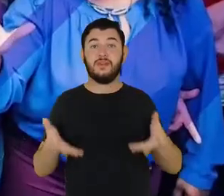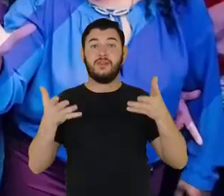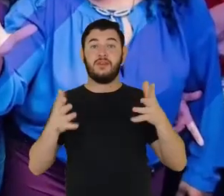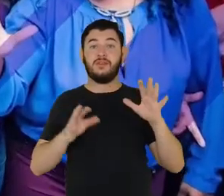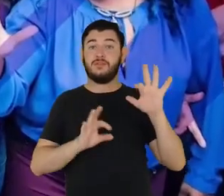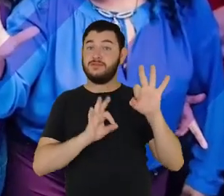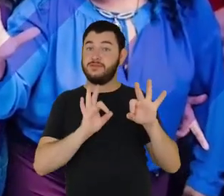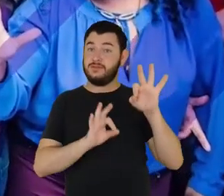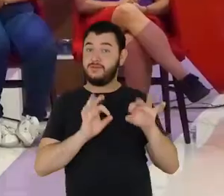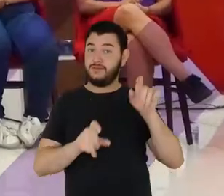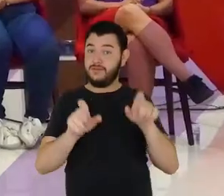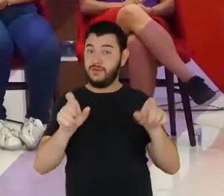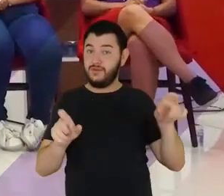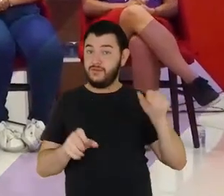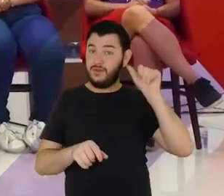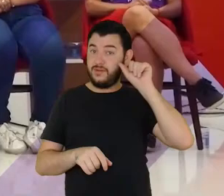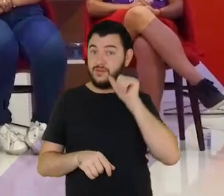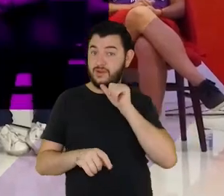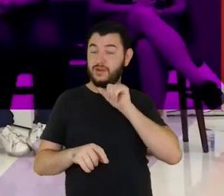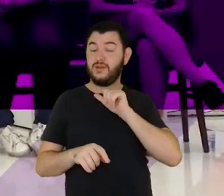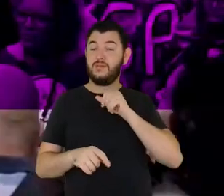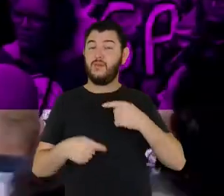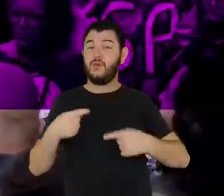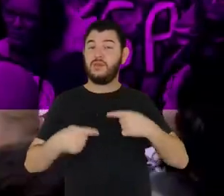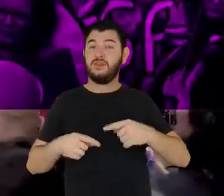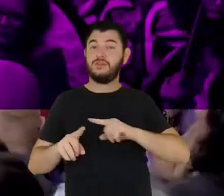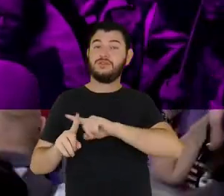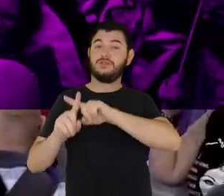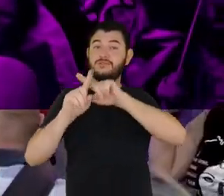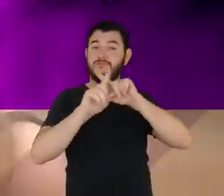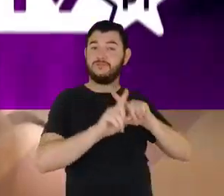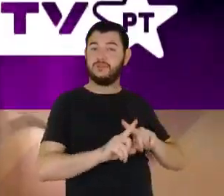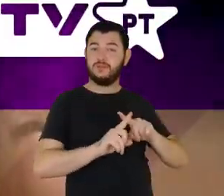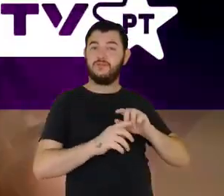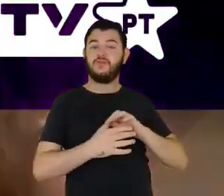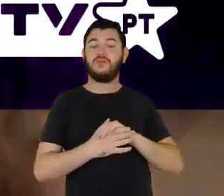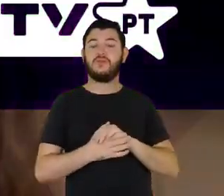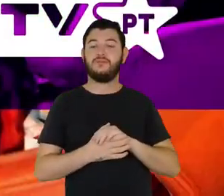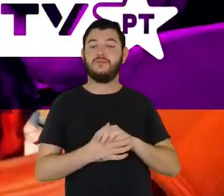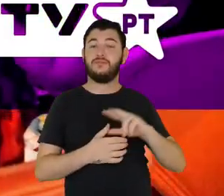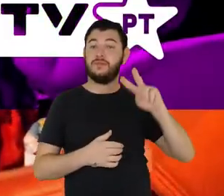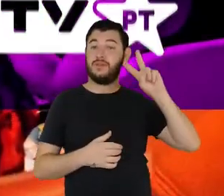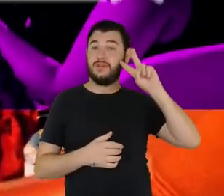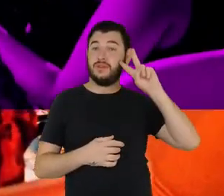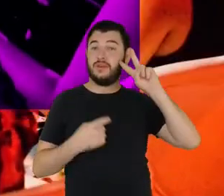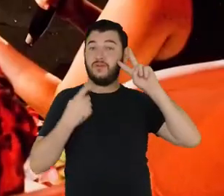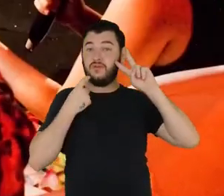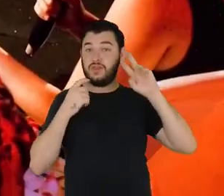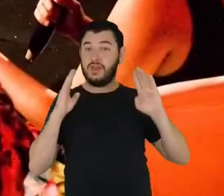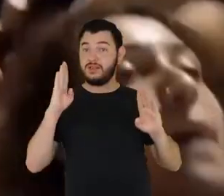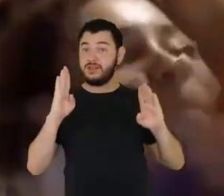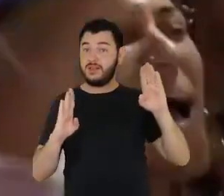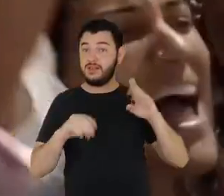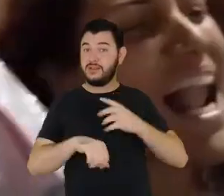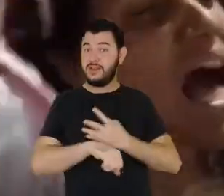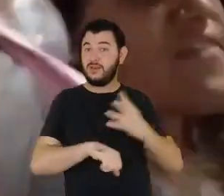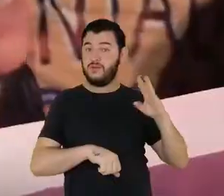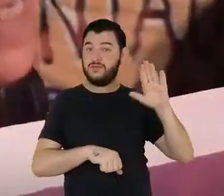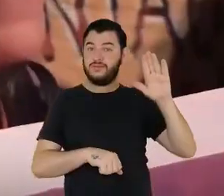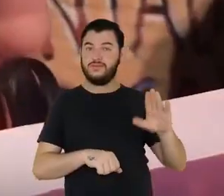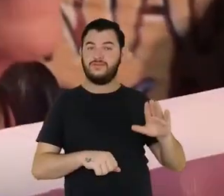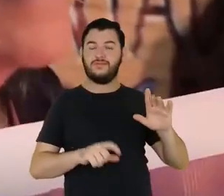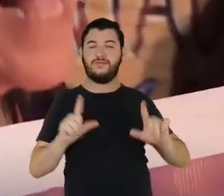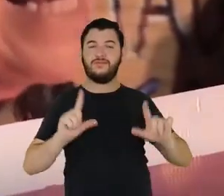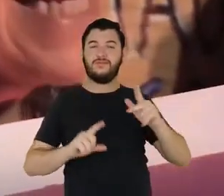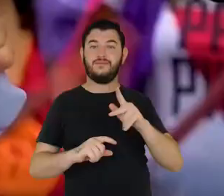política. De segunda a sexta, às 4 da tarde, na TV PT. O canal do partido que